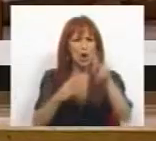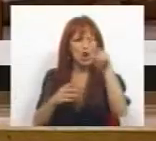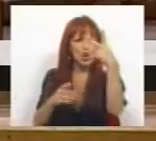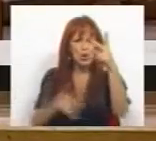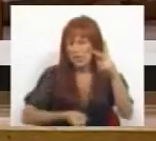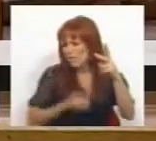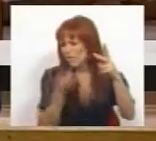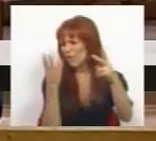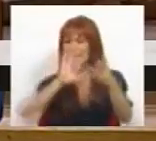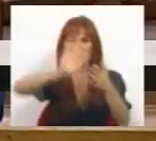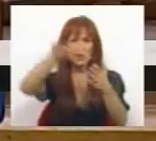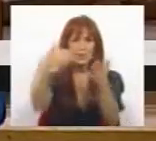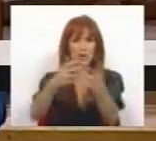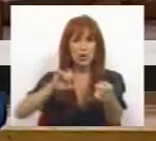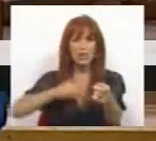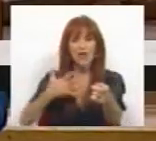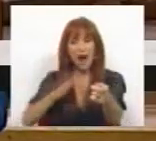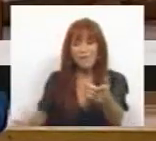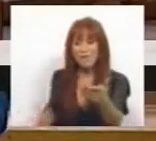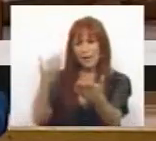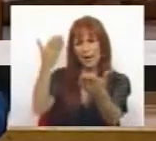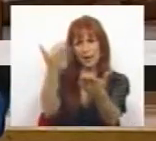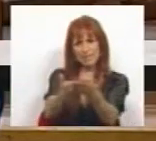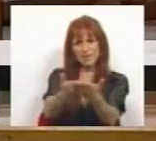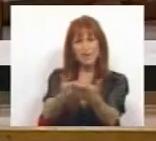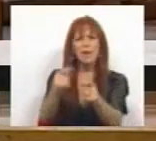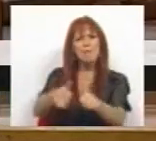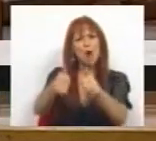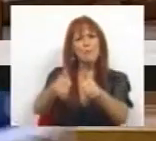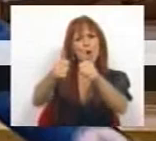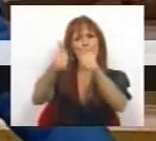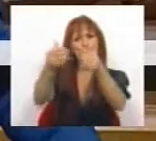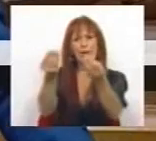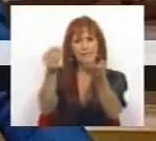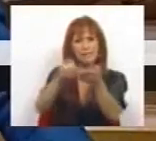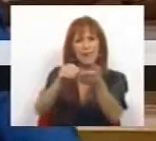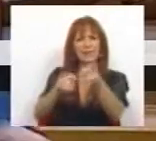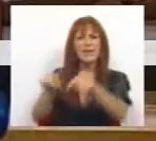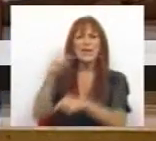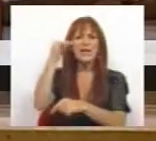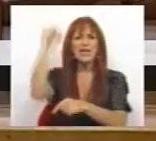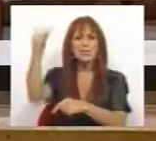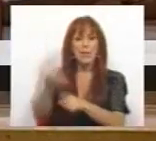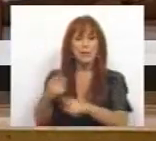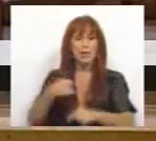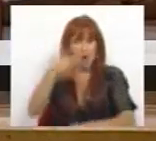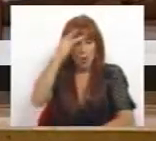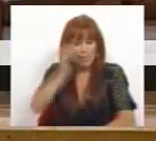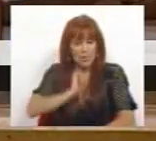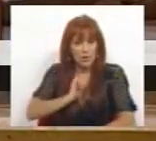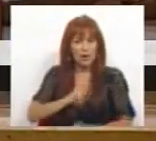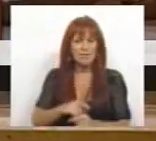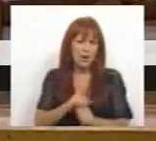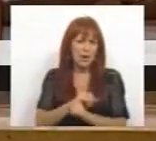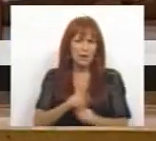do conjunto de propostas que os verdes pretendem apresentar para melhorar o documento na especialidade, porque, a nosso ver, é